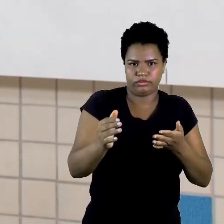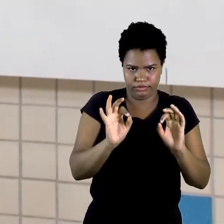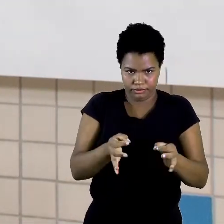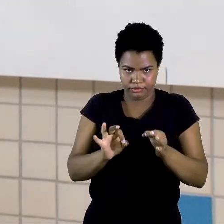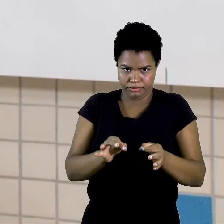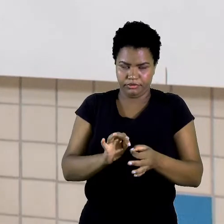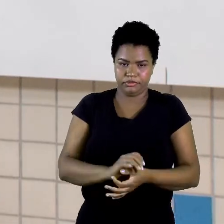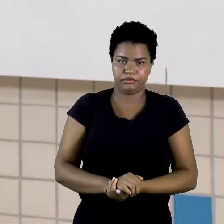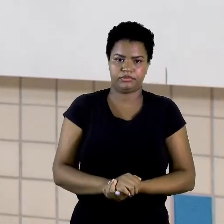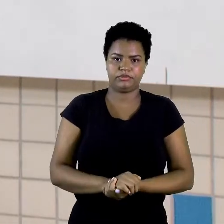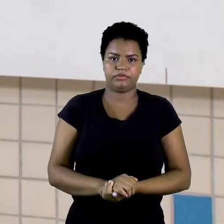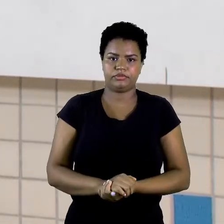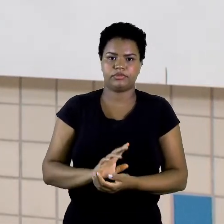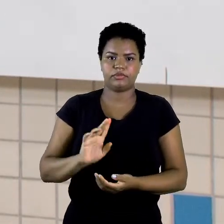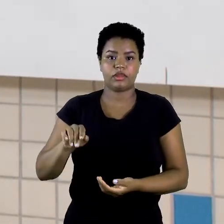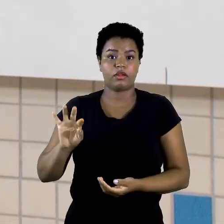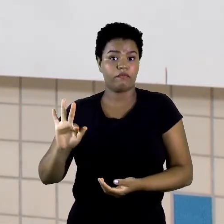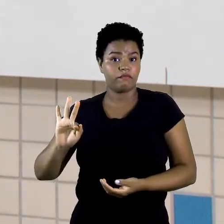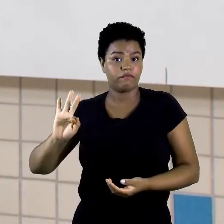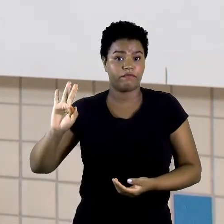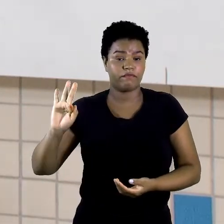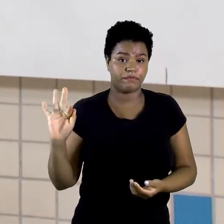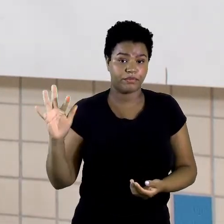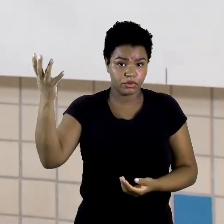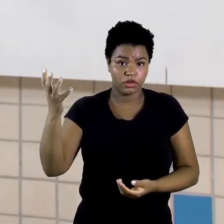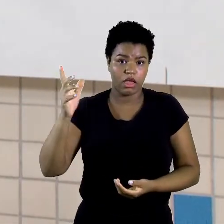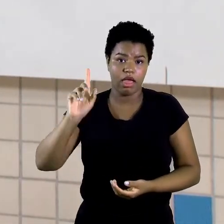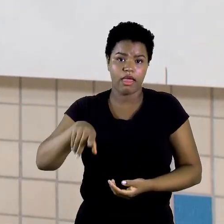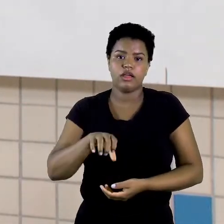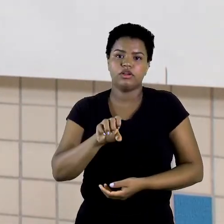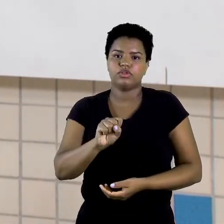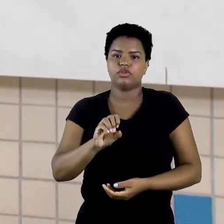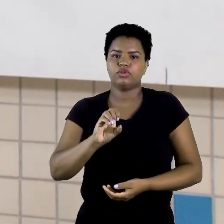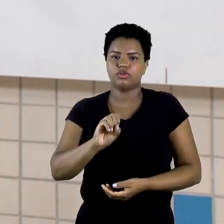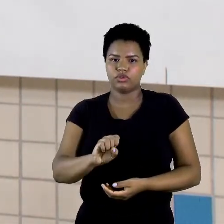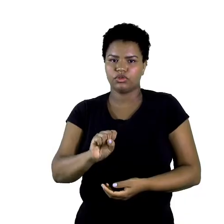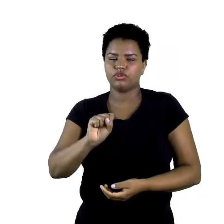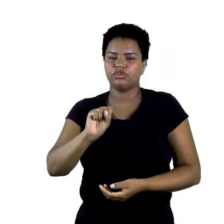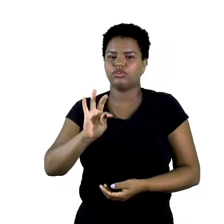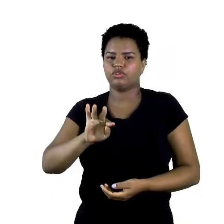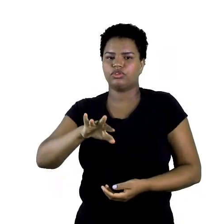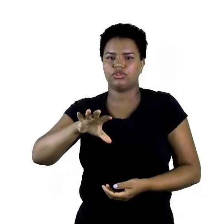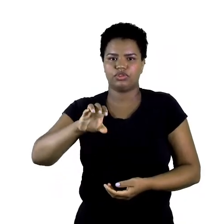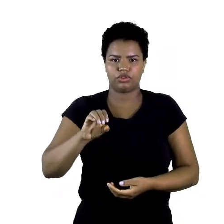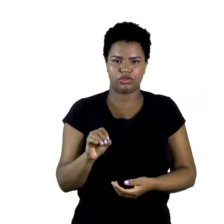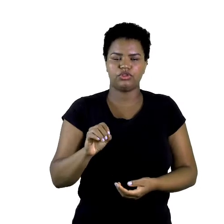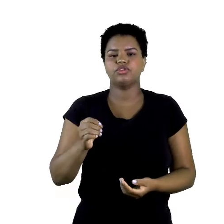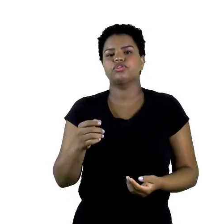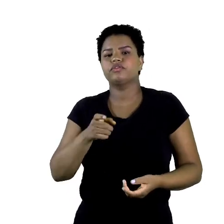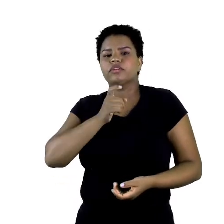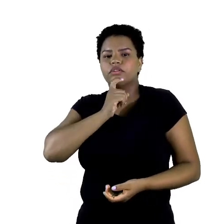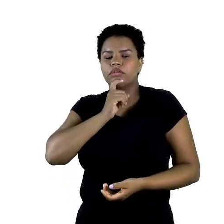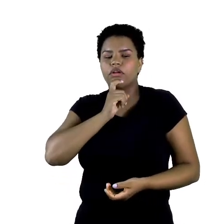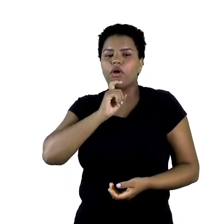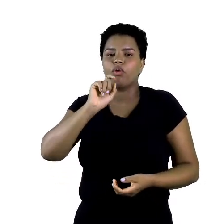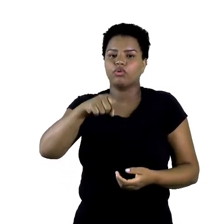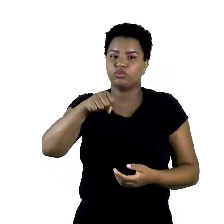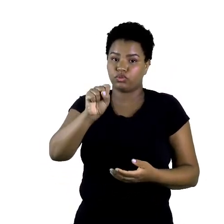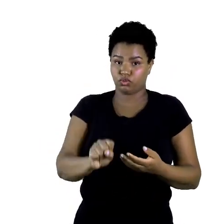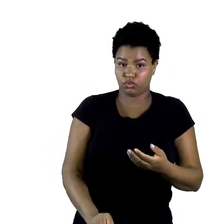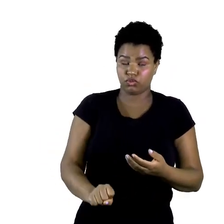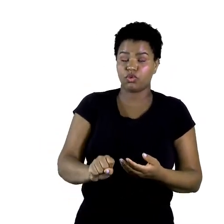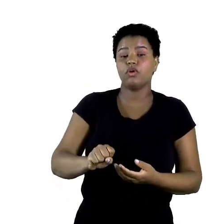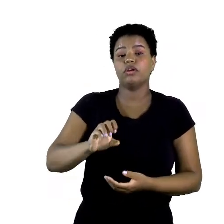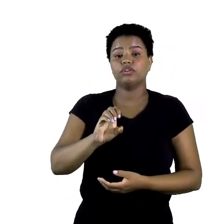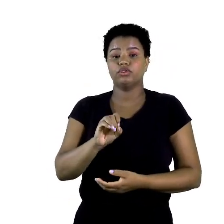pessoal? Esse fenômeno é conhecido como solstício de verão no hemisfério sul e solstício de inverno no hemisfério norte. É